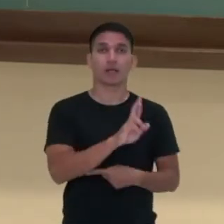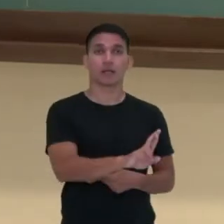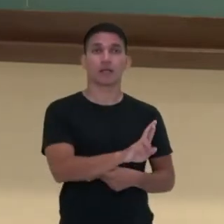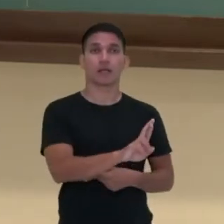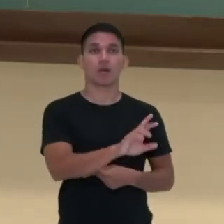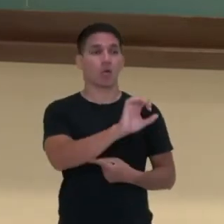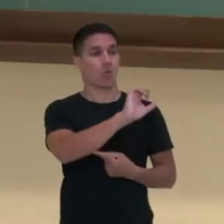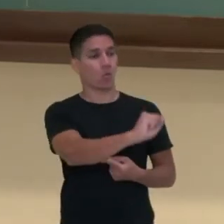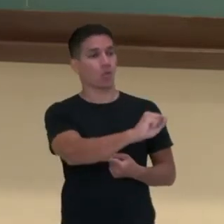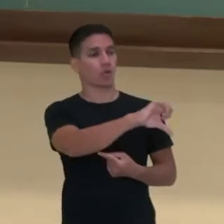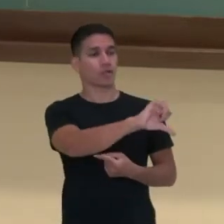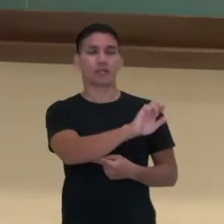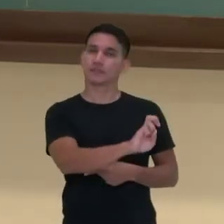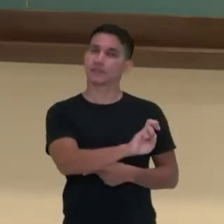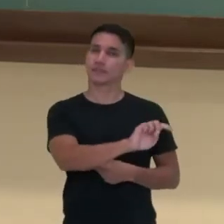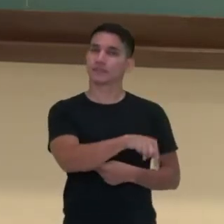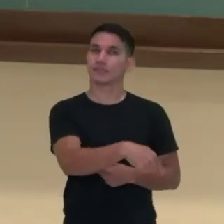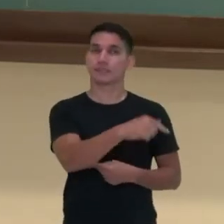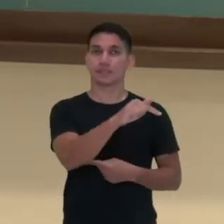R$